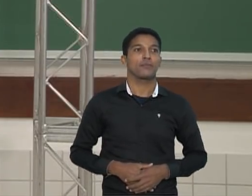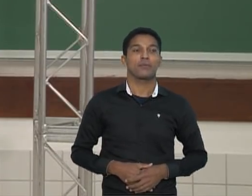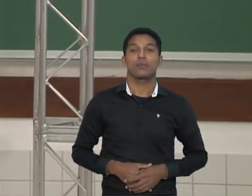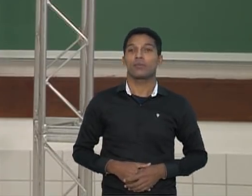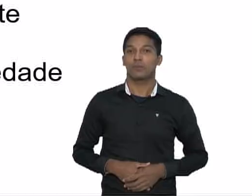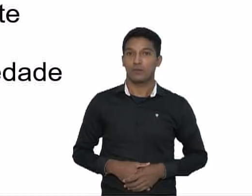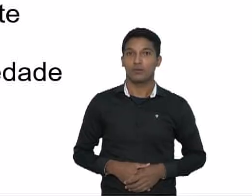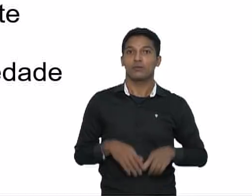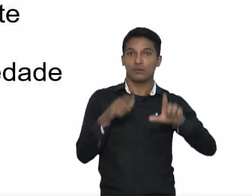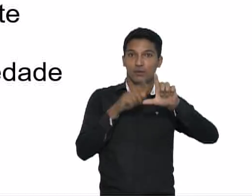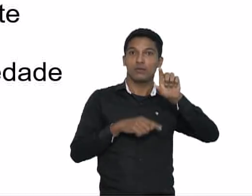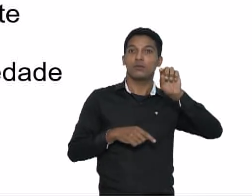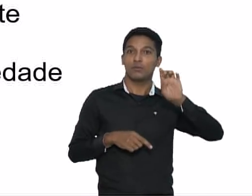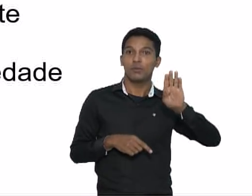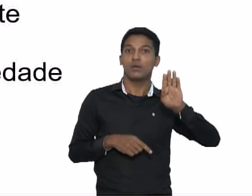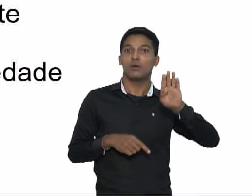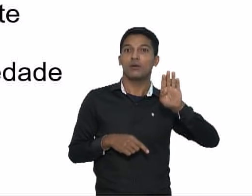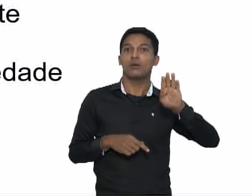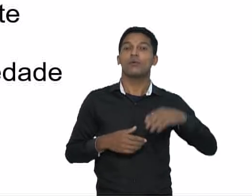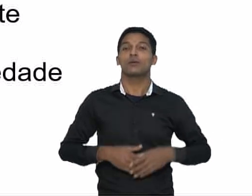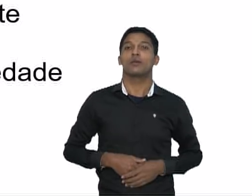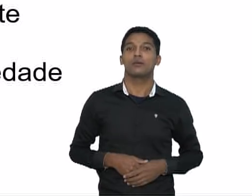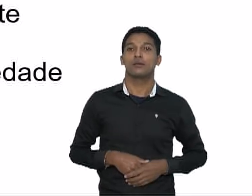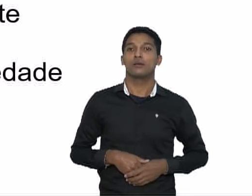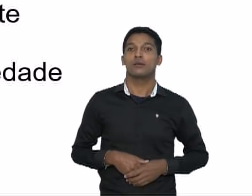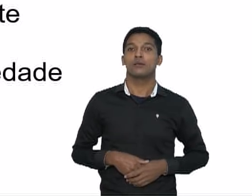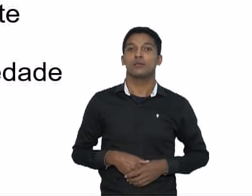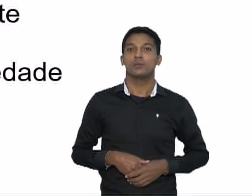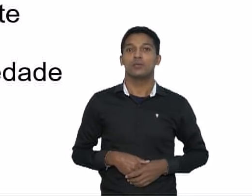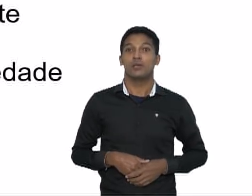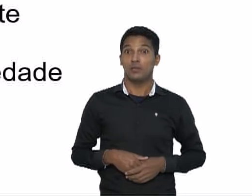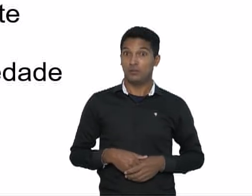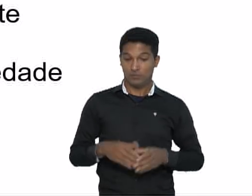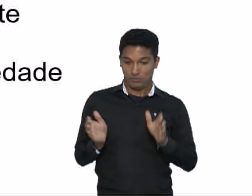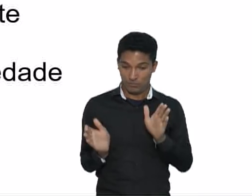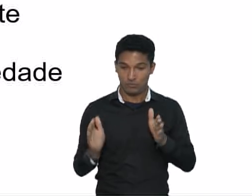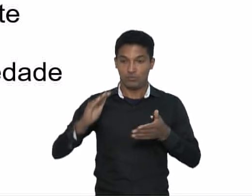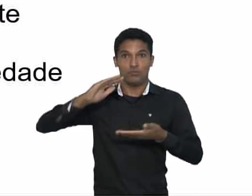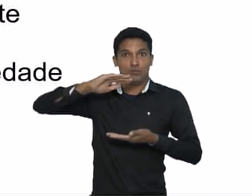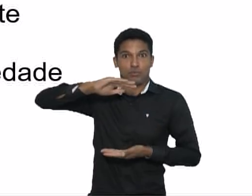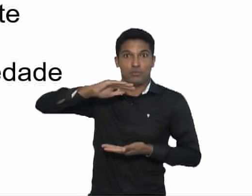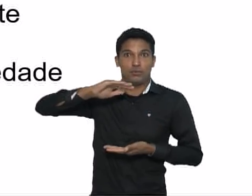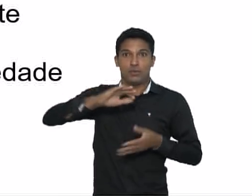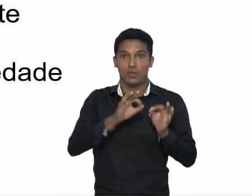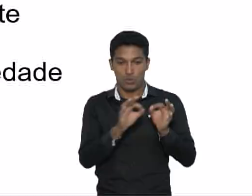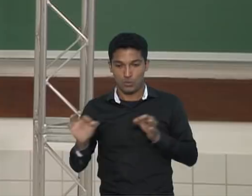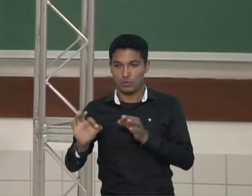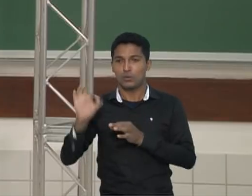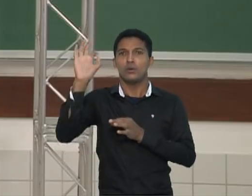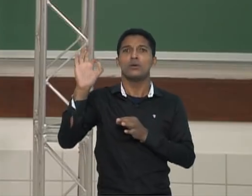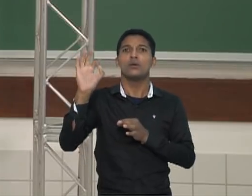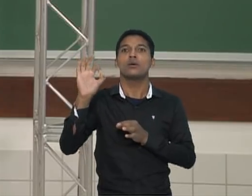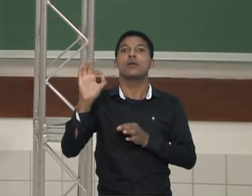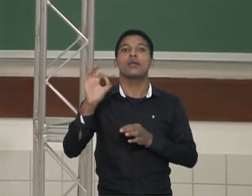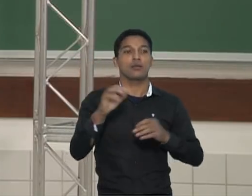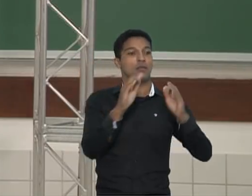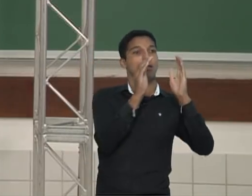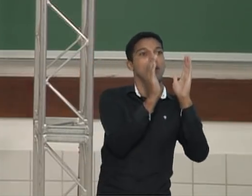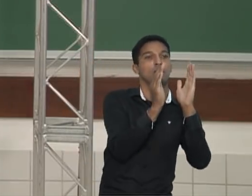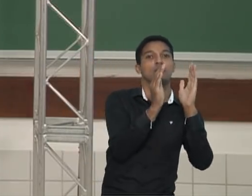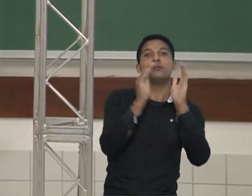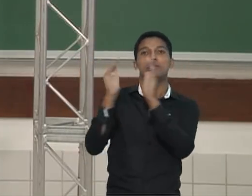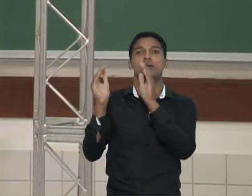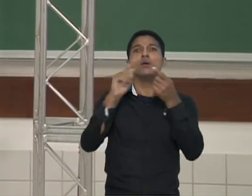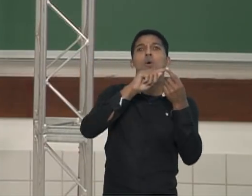Letra B. O resultado do produto por meio da propriedade distributiva. Então, nós vamos resolver